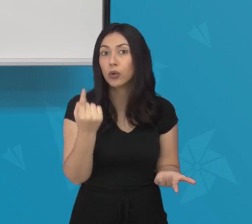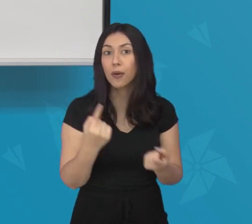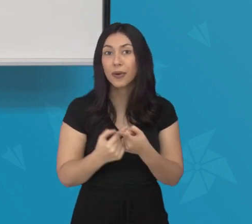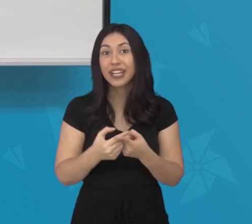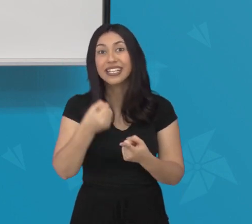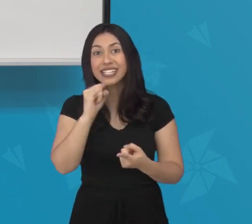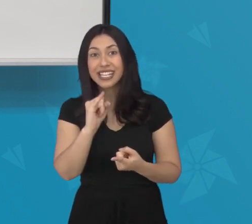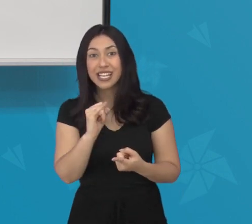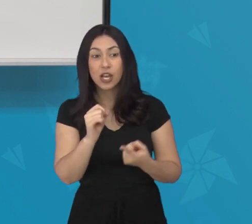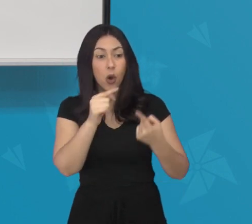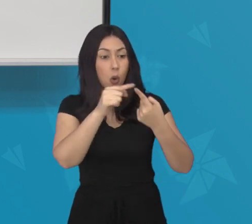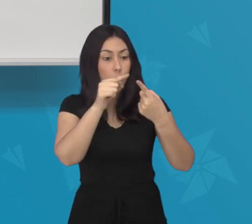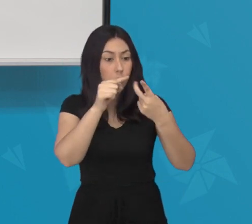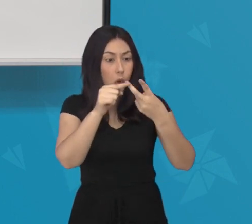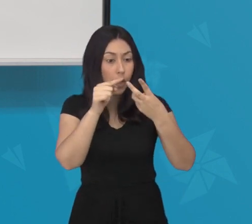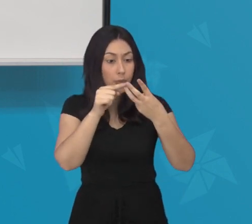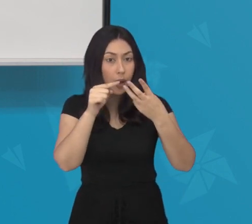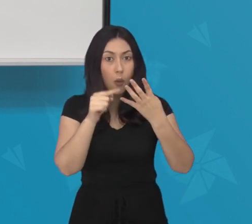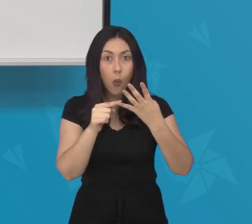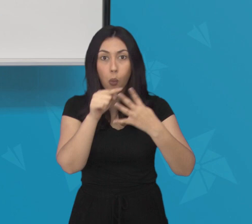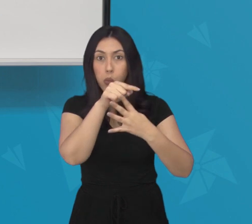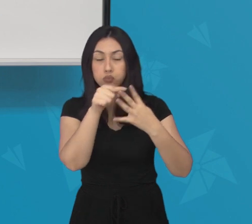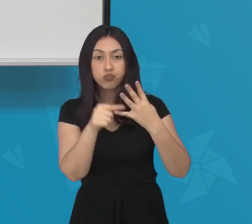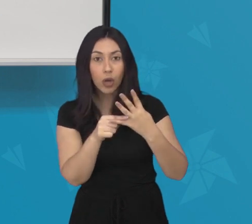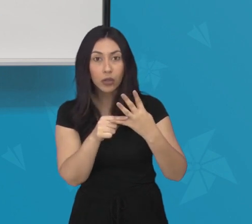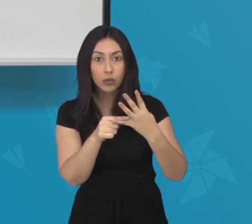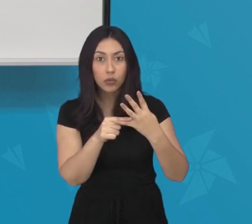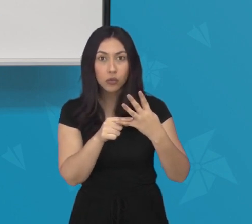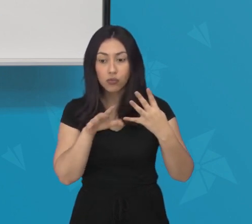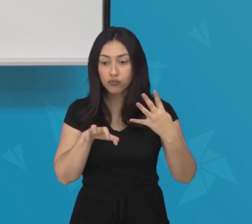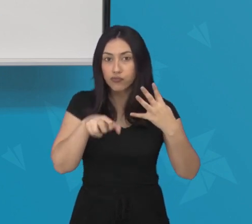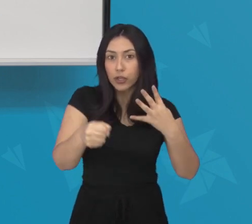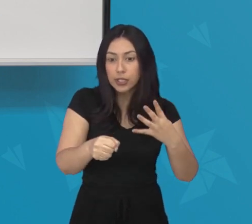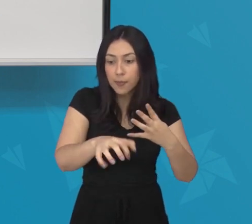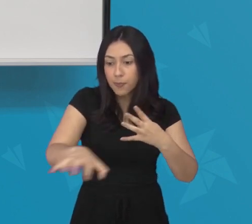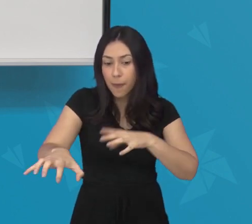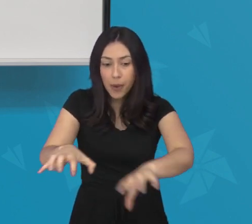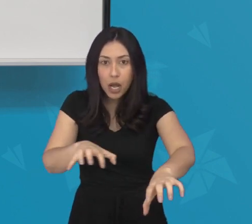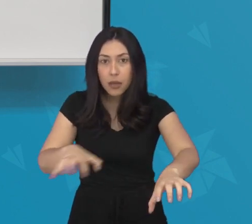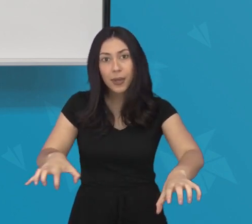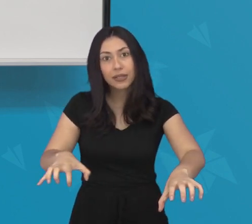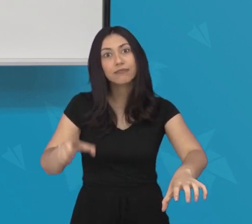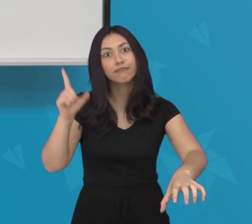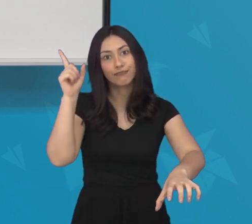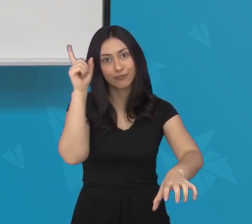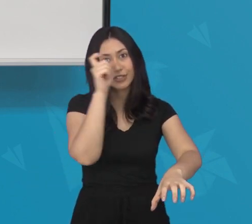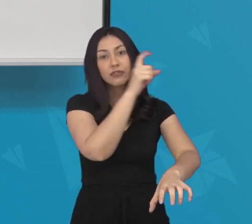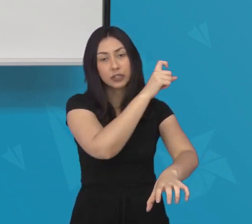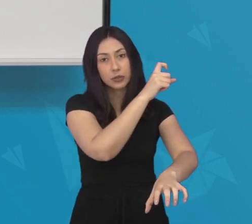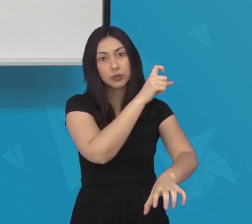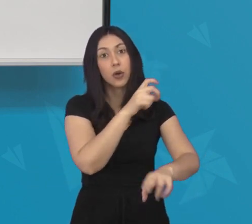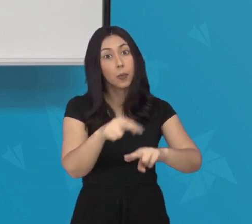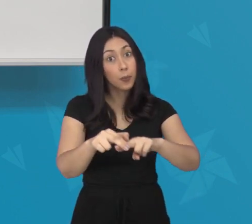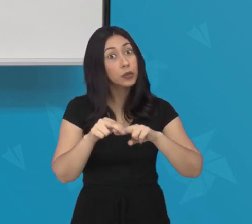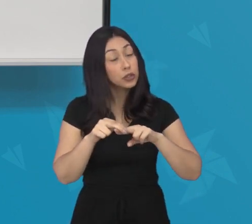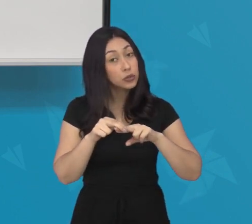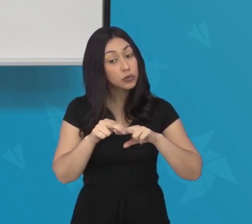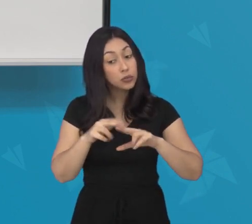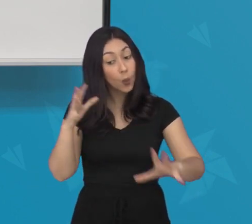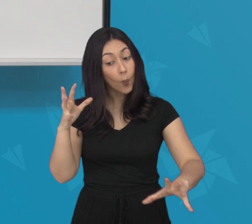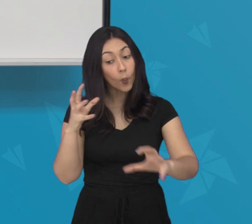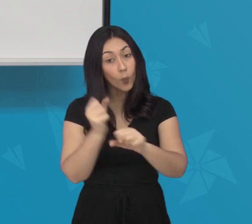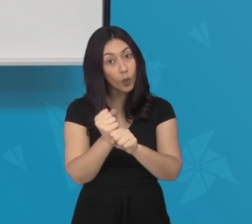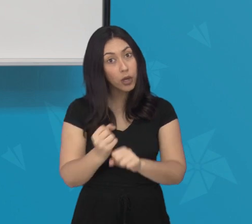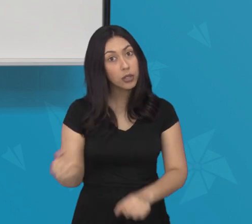4 forças. Então o conceito de resultante, ele é muito importante. E não tem